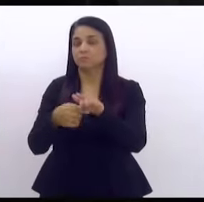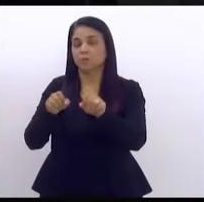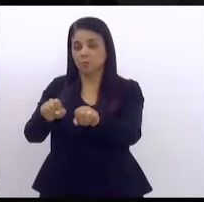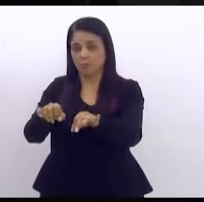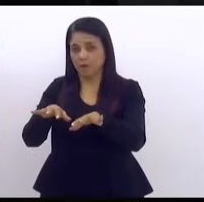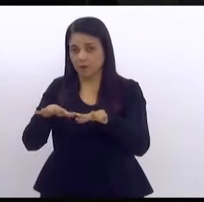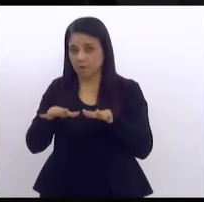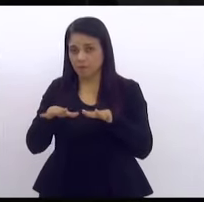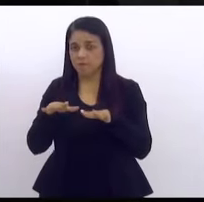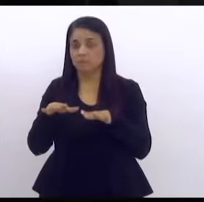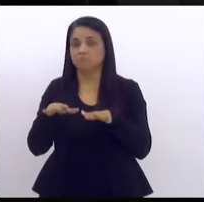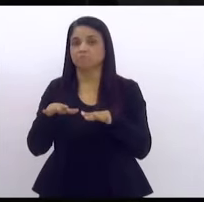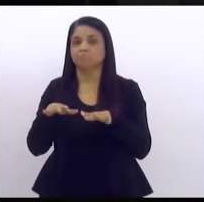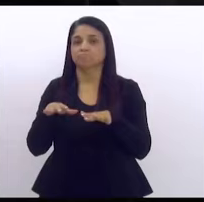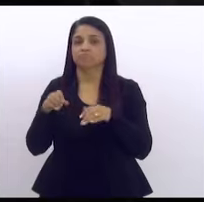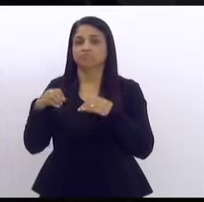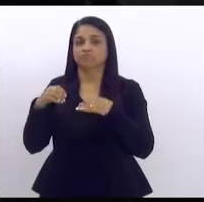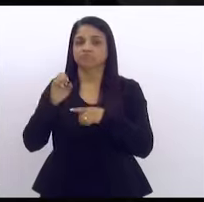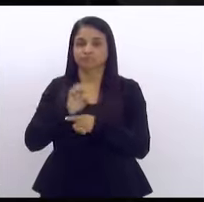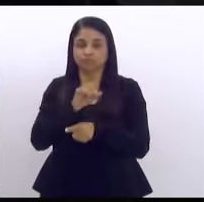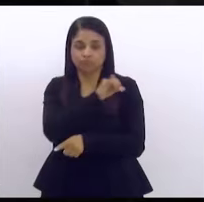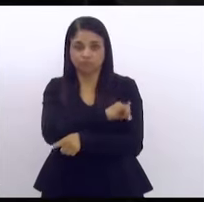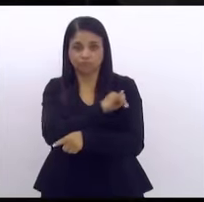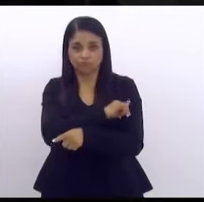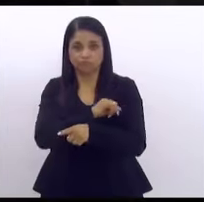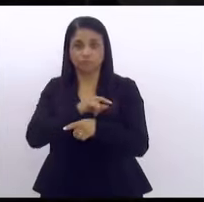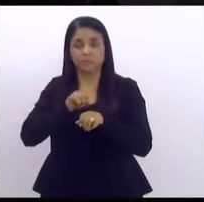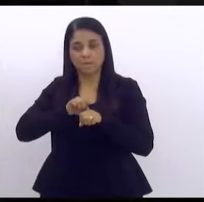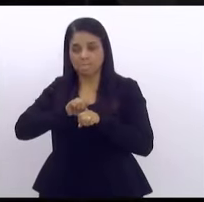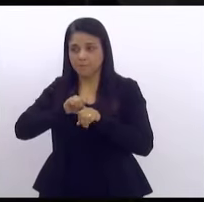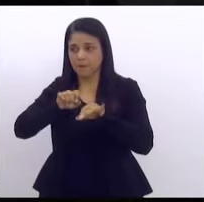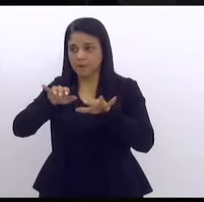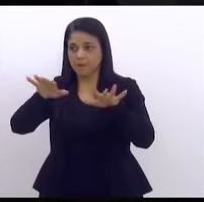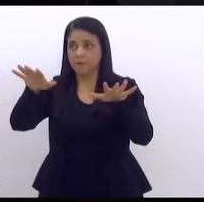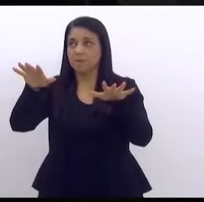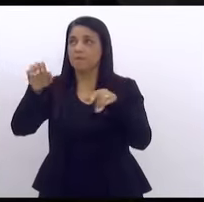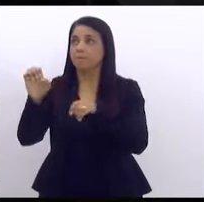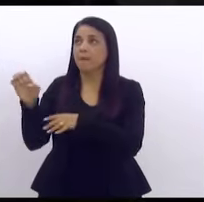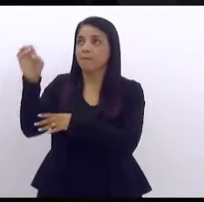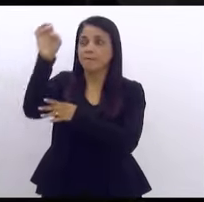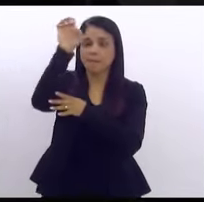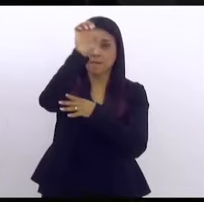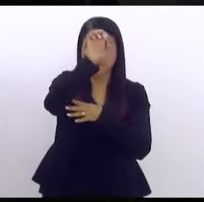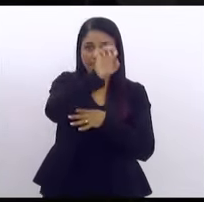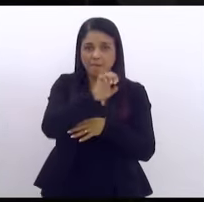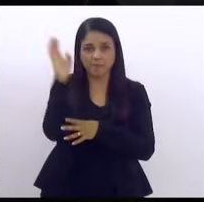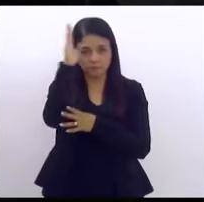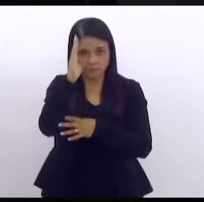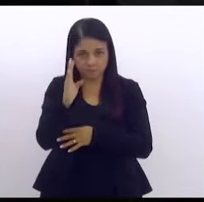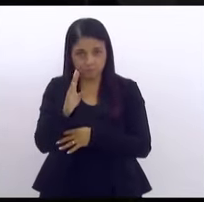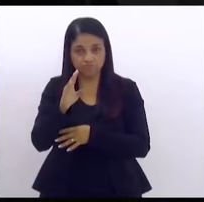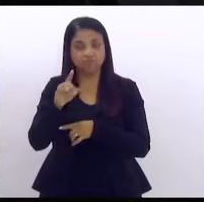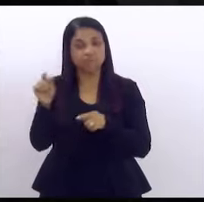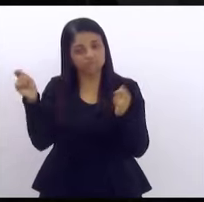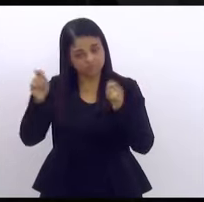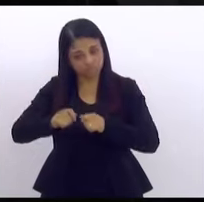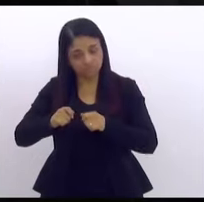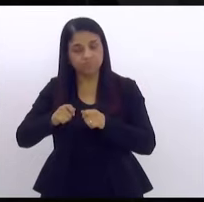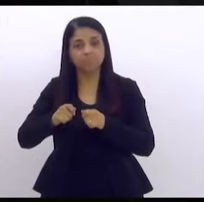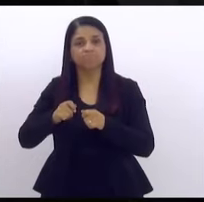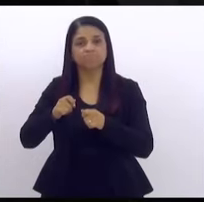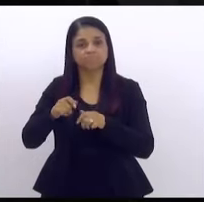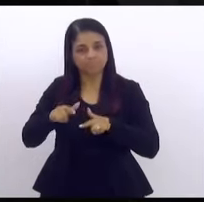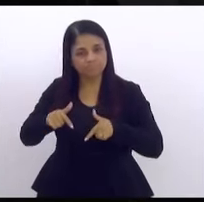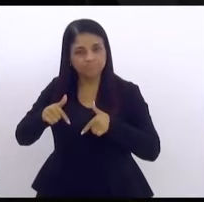Parlamento Fluminense e que deve ser replicado em todos os parlamentos brasileiros, porque tem condições de incidir de maneira